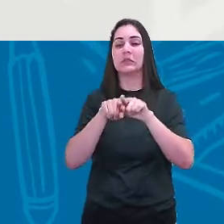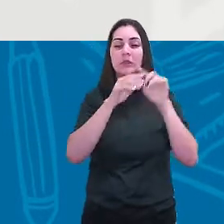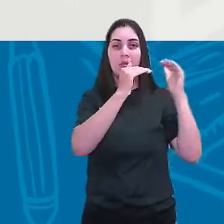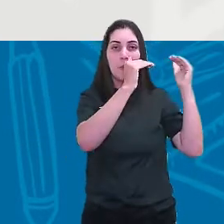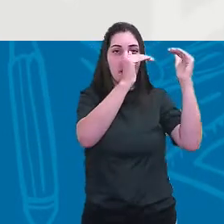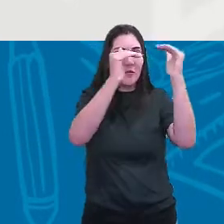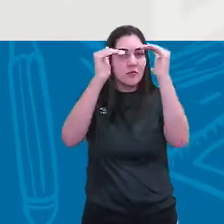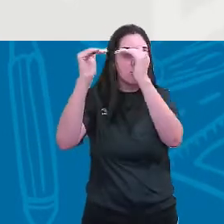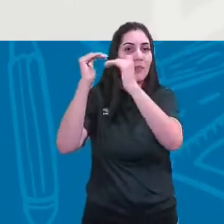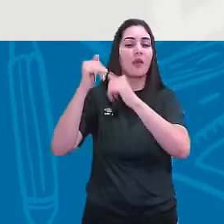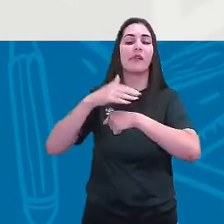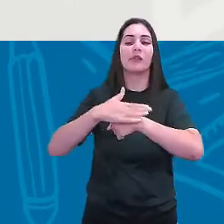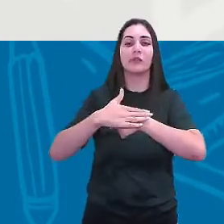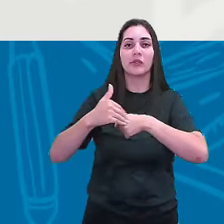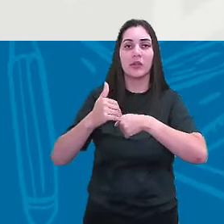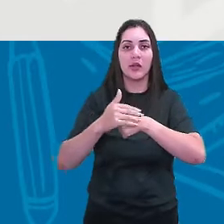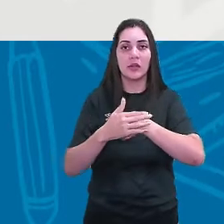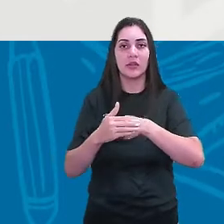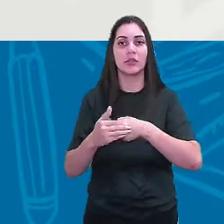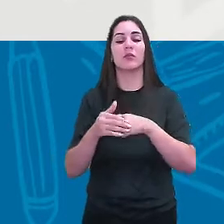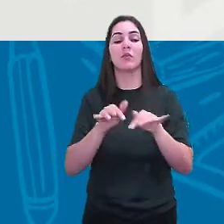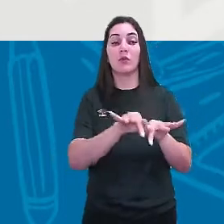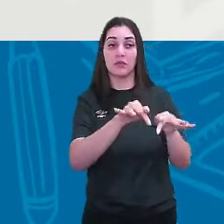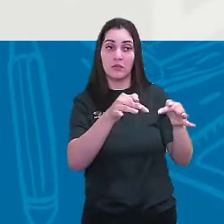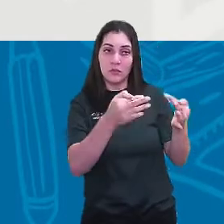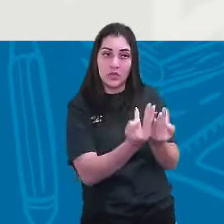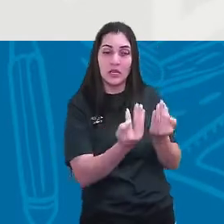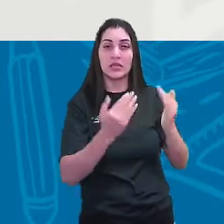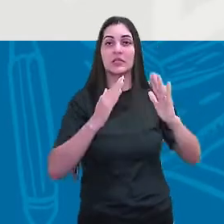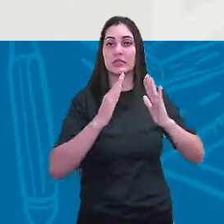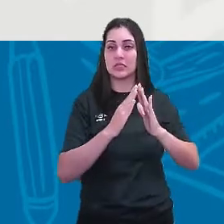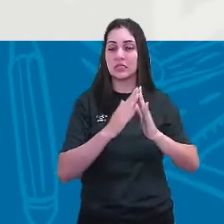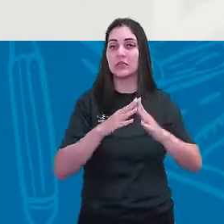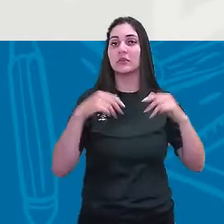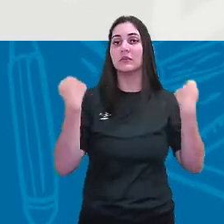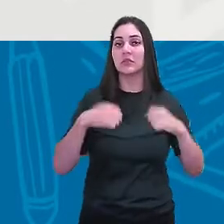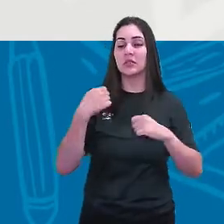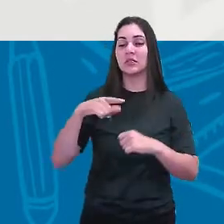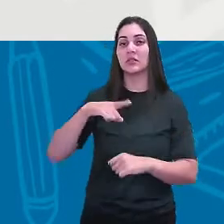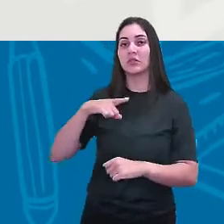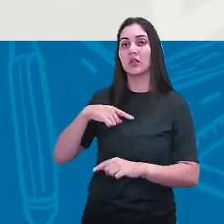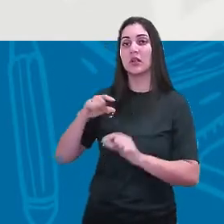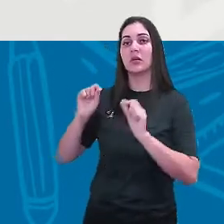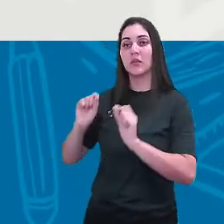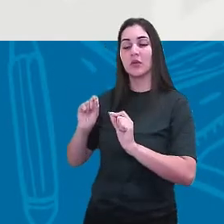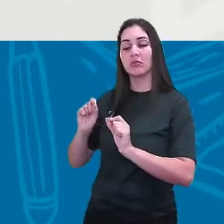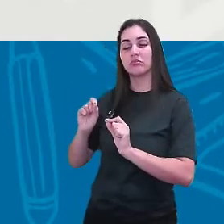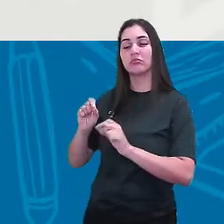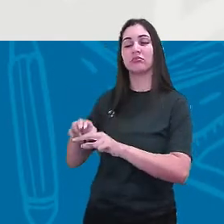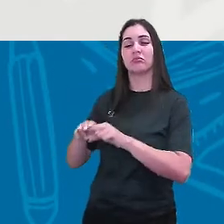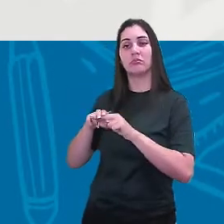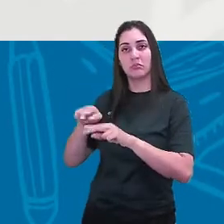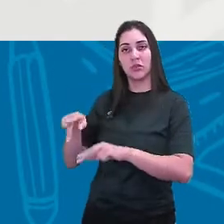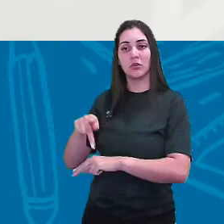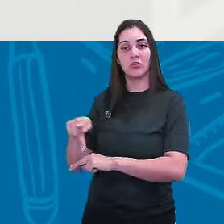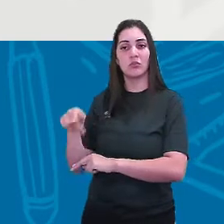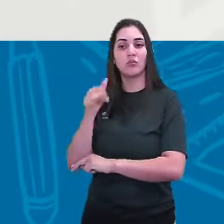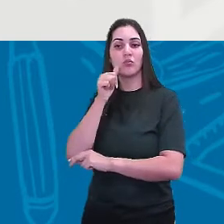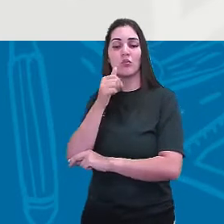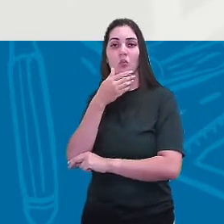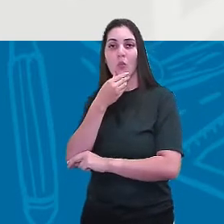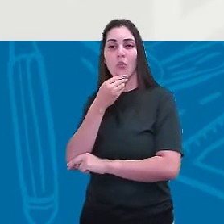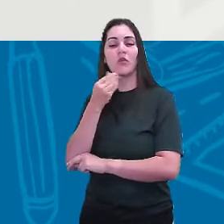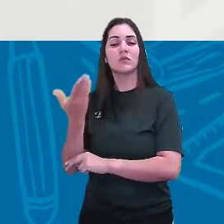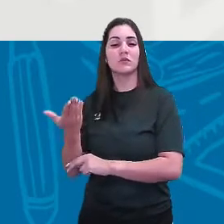mesmo carinho que vocês têm pelos seus familiares em casa, vocês precisam ter pela sua professora, pelo seu professor na